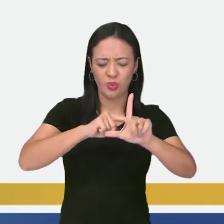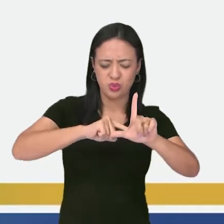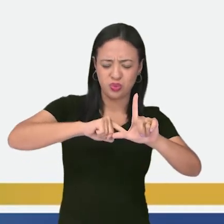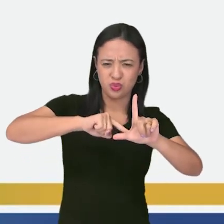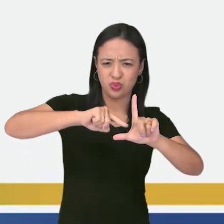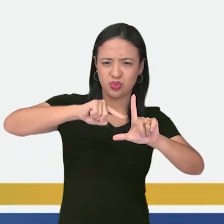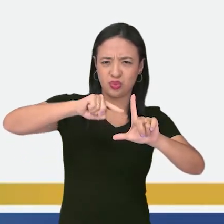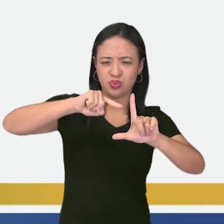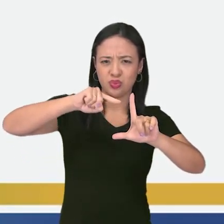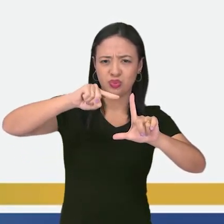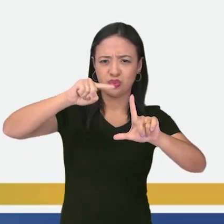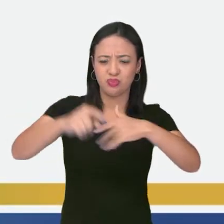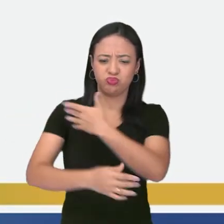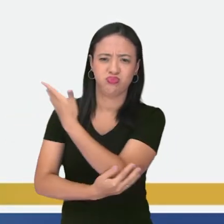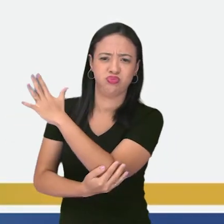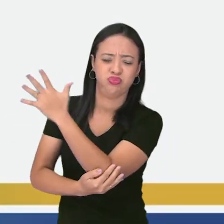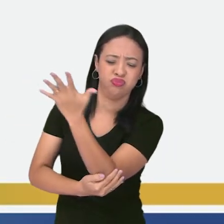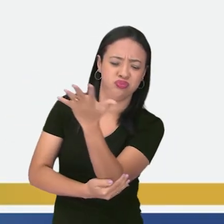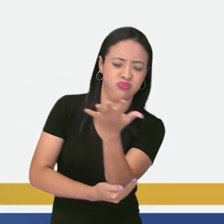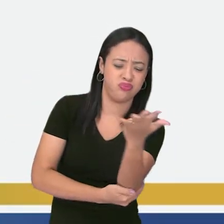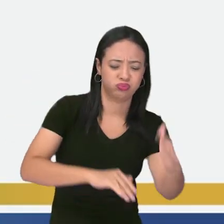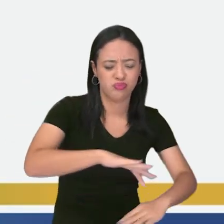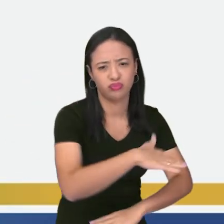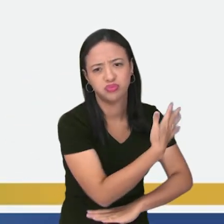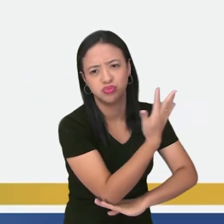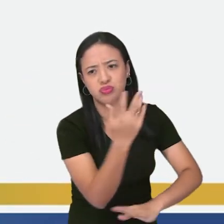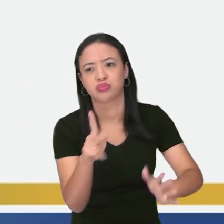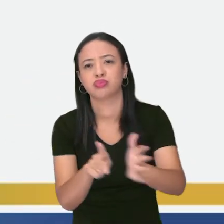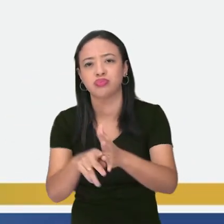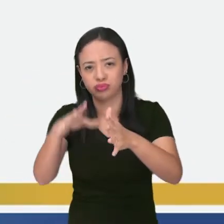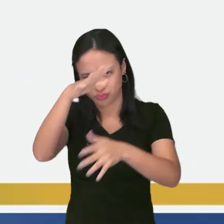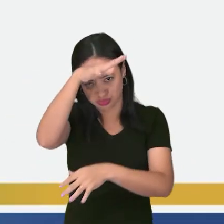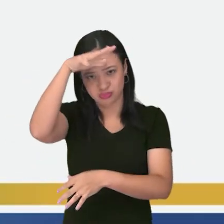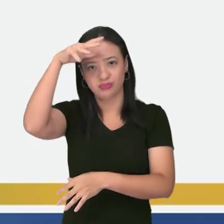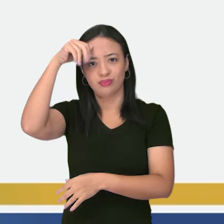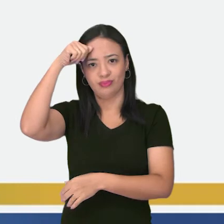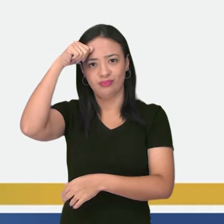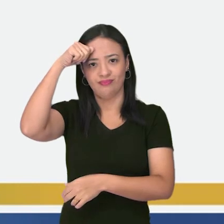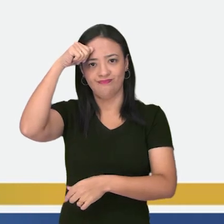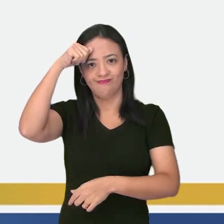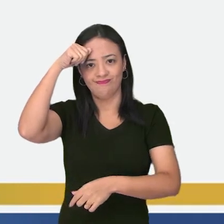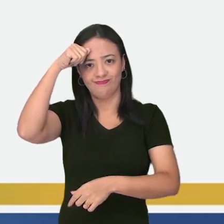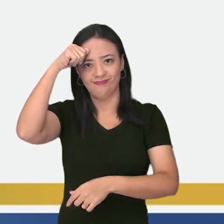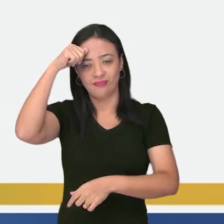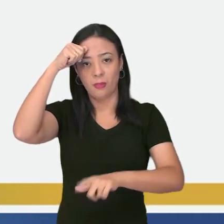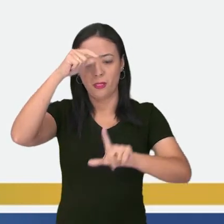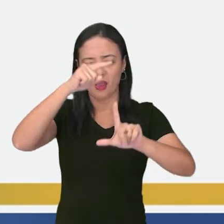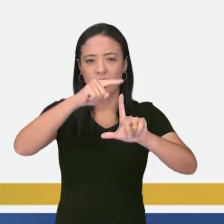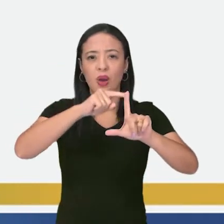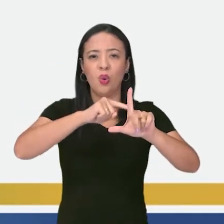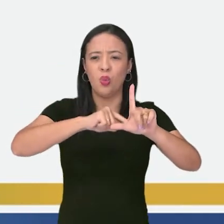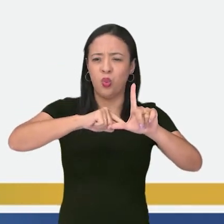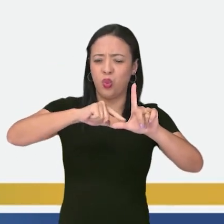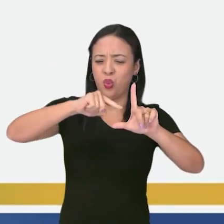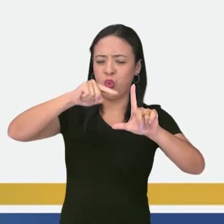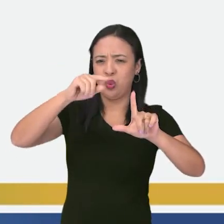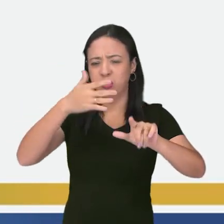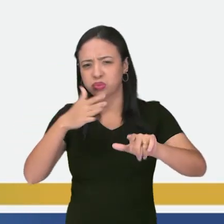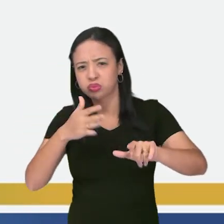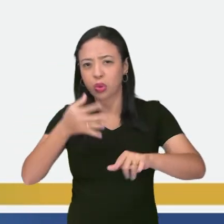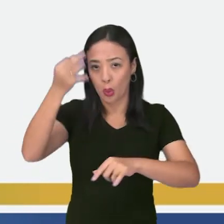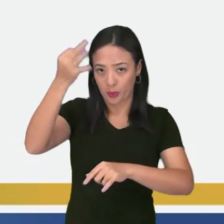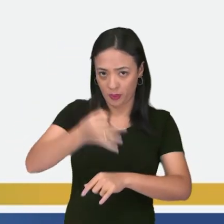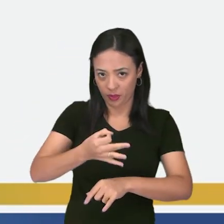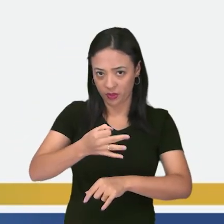aumento no desmatamento da Amazônia. O aumento aproximado em porcentagem